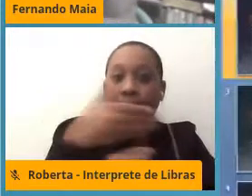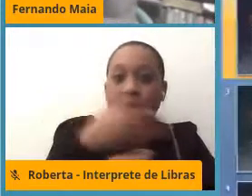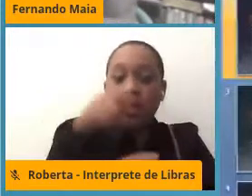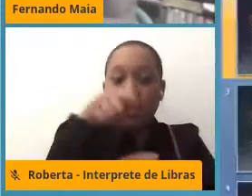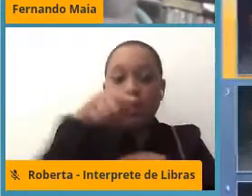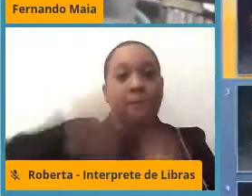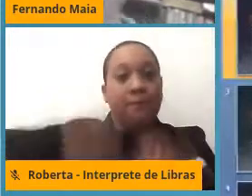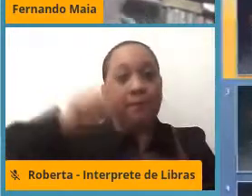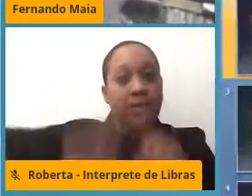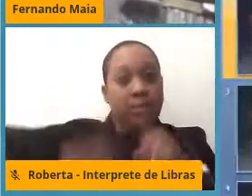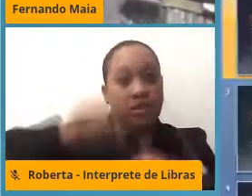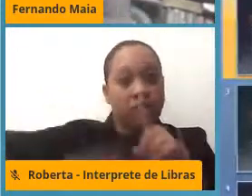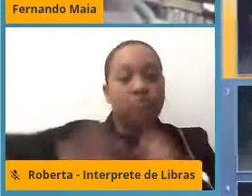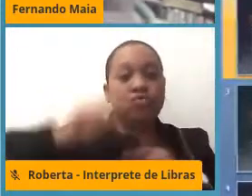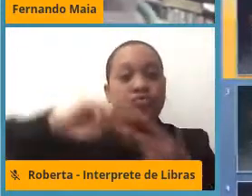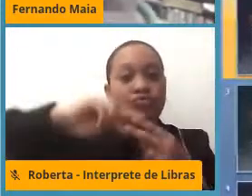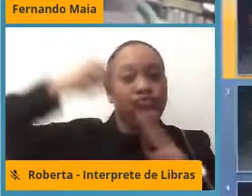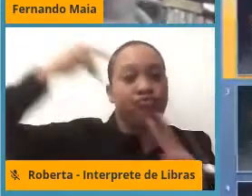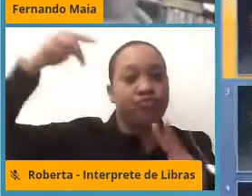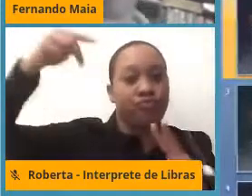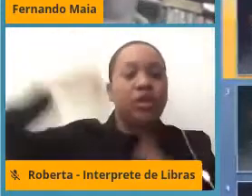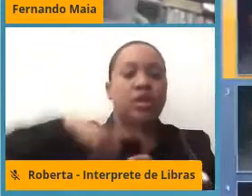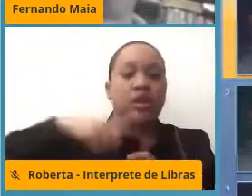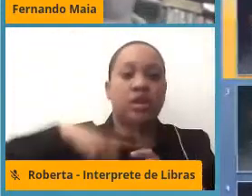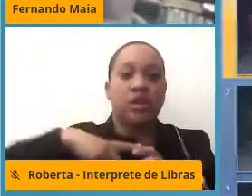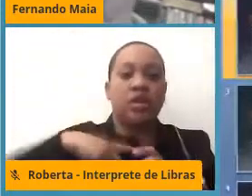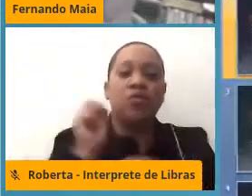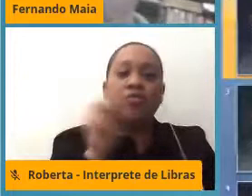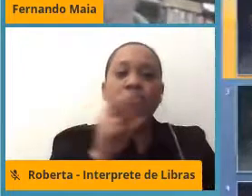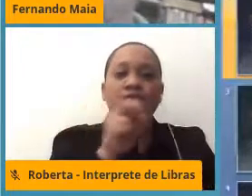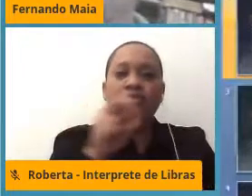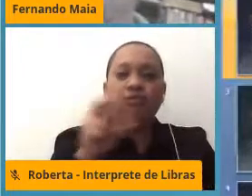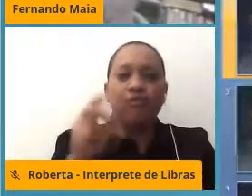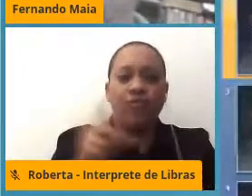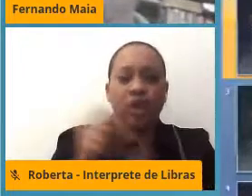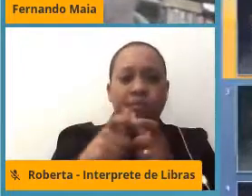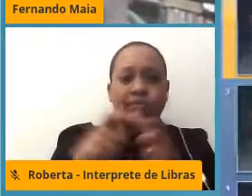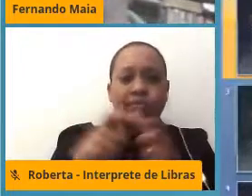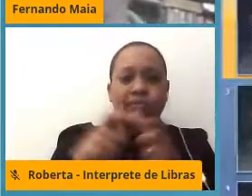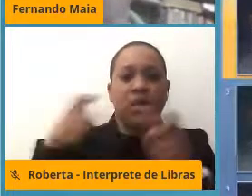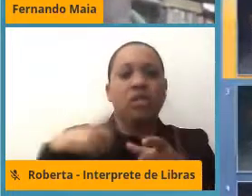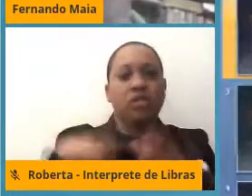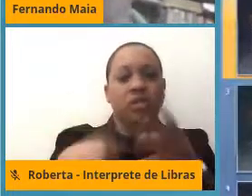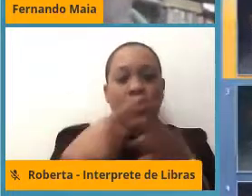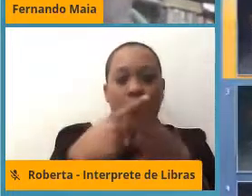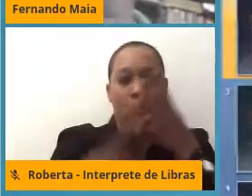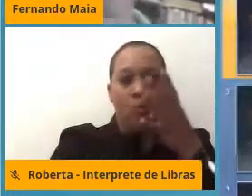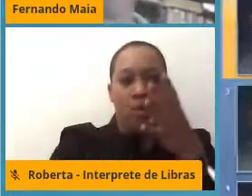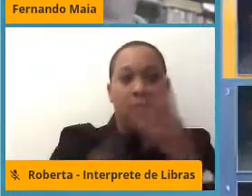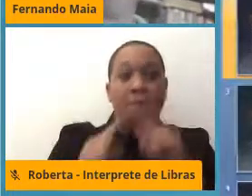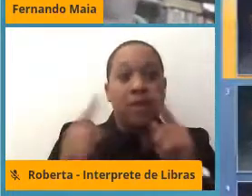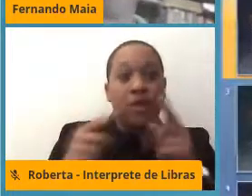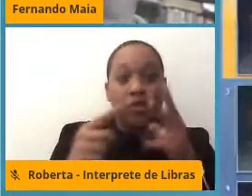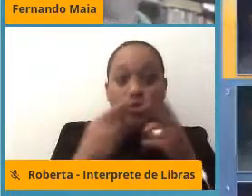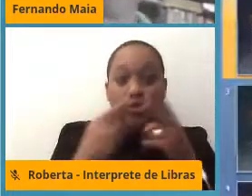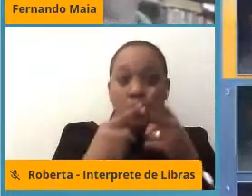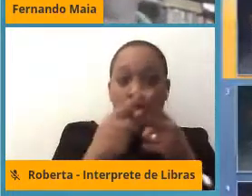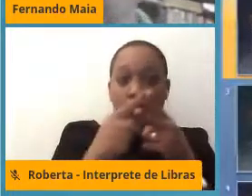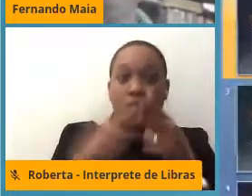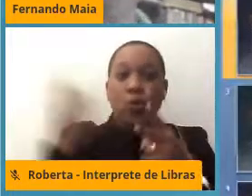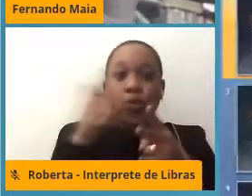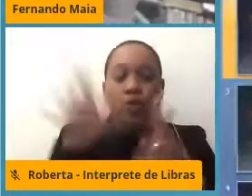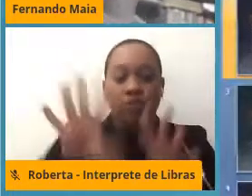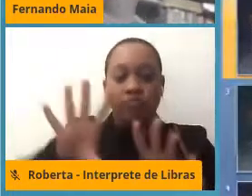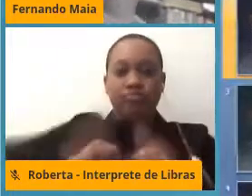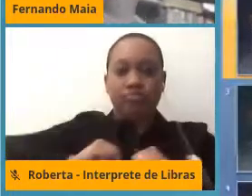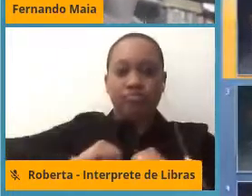genético. De cadeia positiva, é um vírus grande que apresenta 4 gêneros, mas apenas 2 desses gêneros conseguem fazer infecção em seres